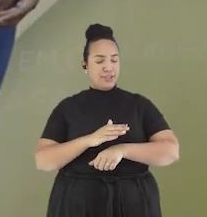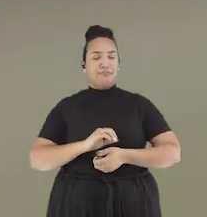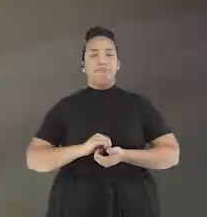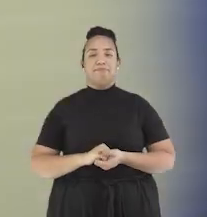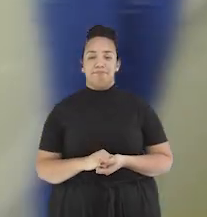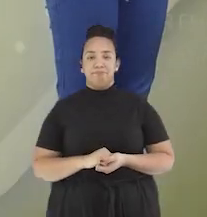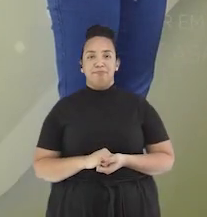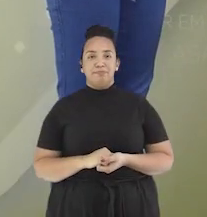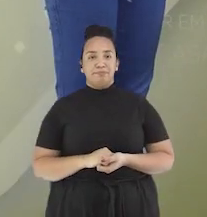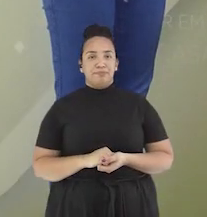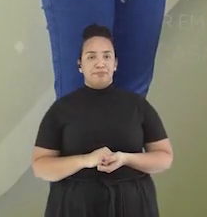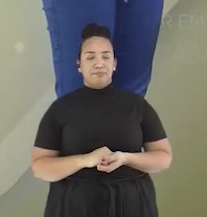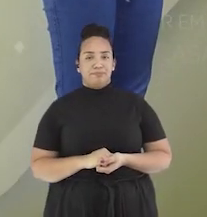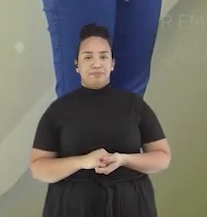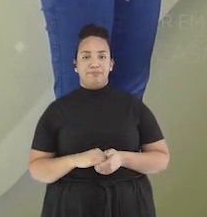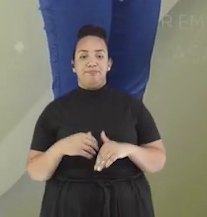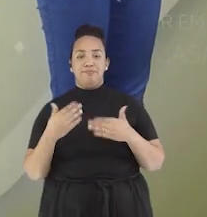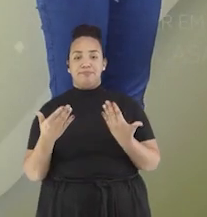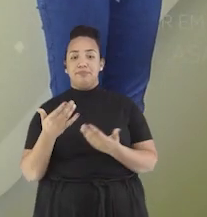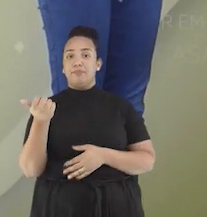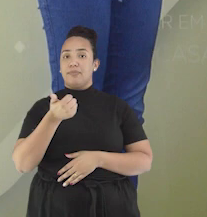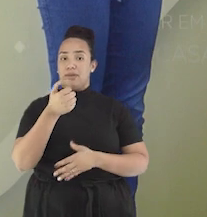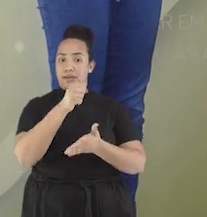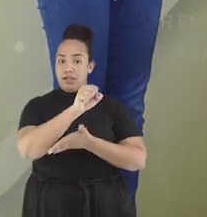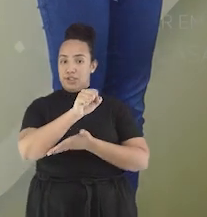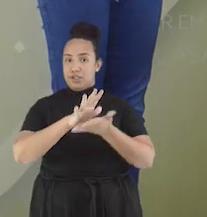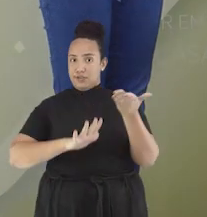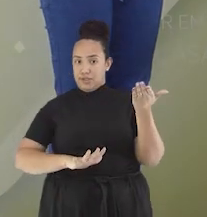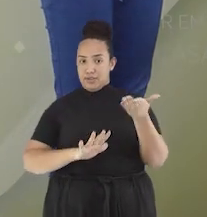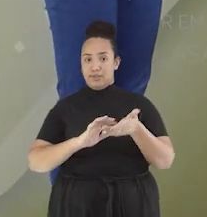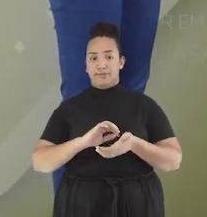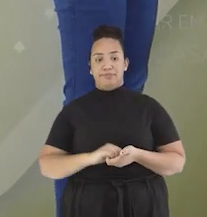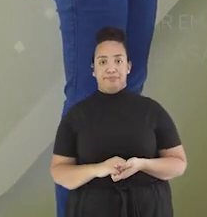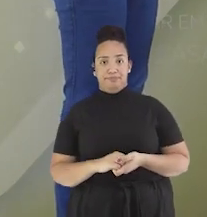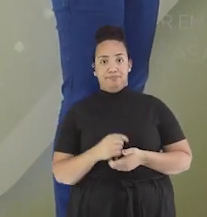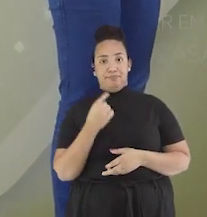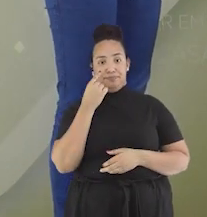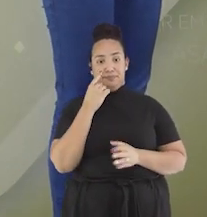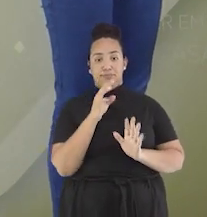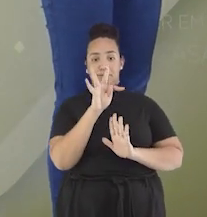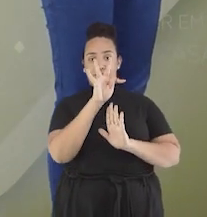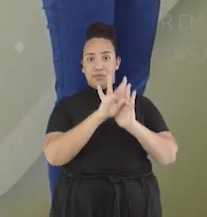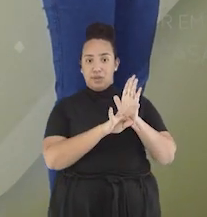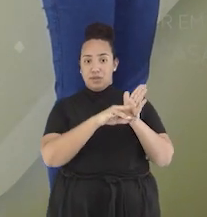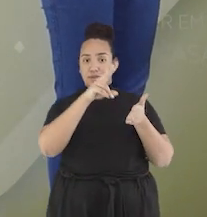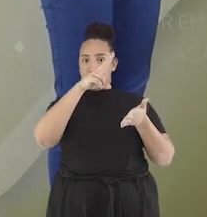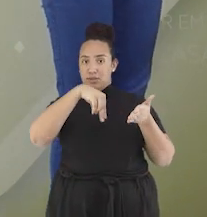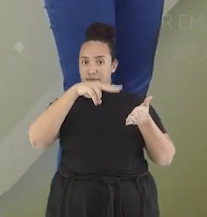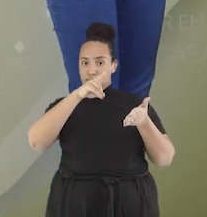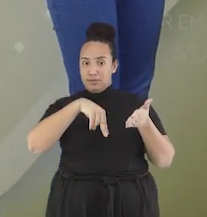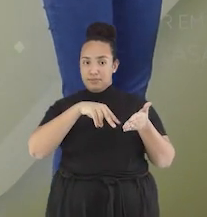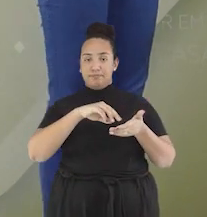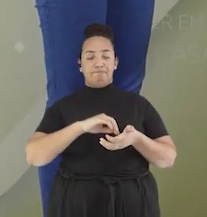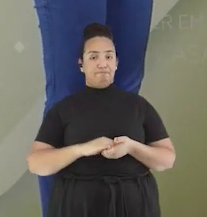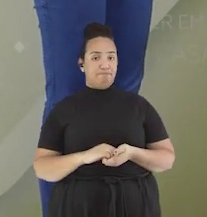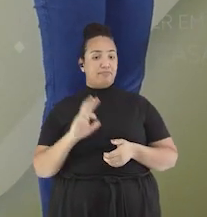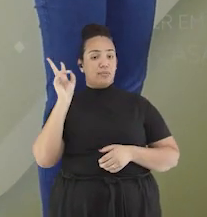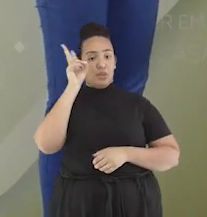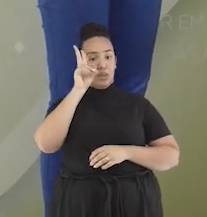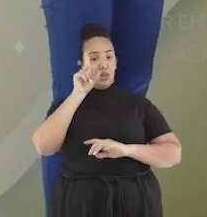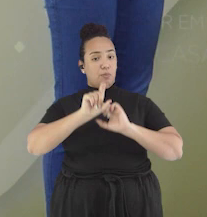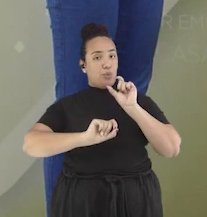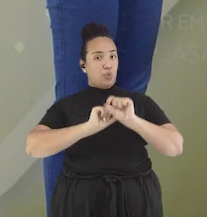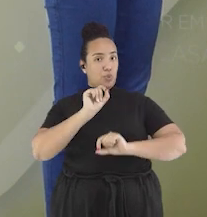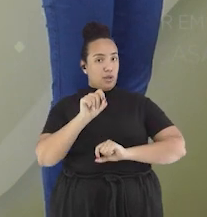praticar. Vamos, então, à atividade de número 1, que diz assim: leia o texto abaixo.